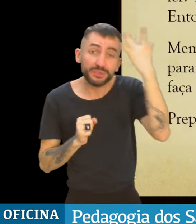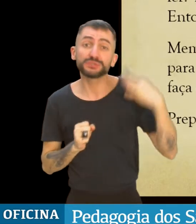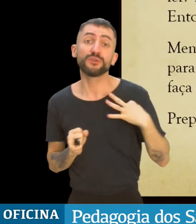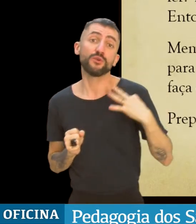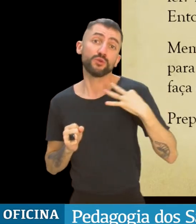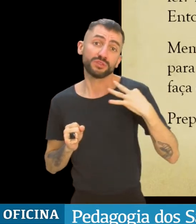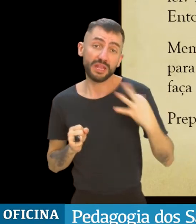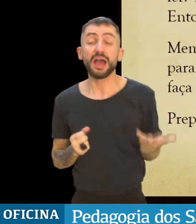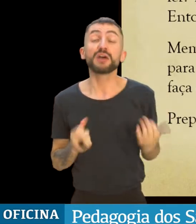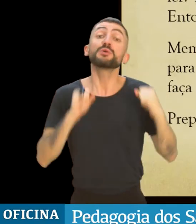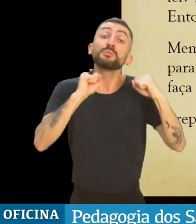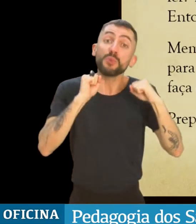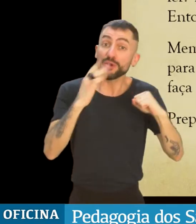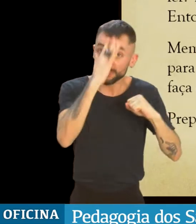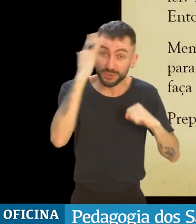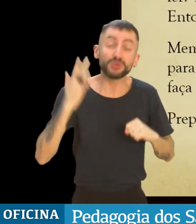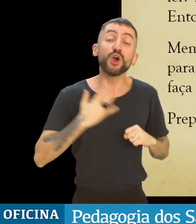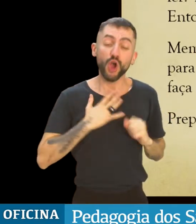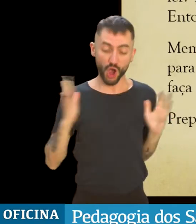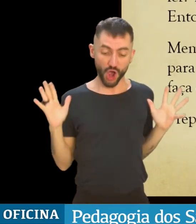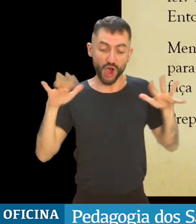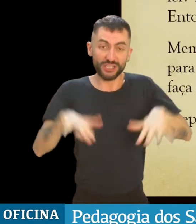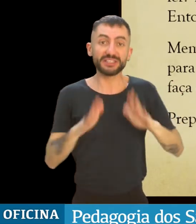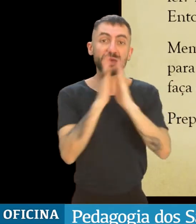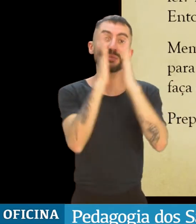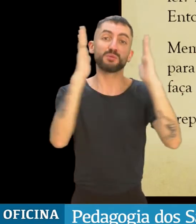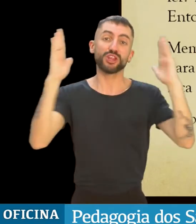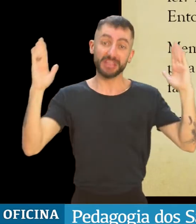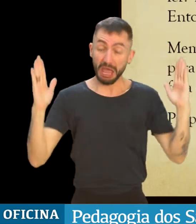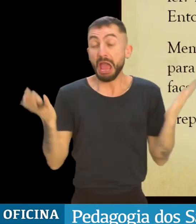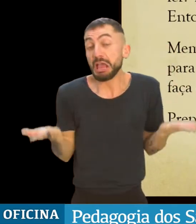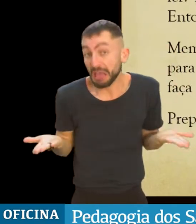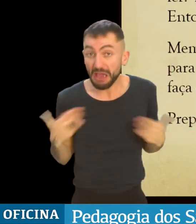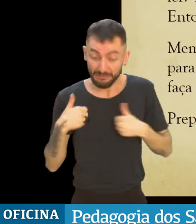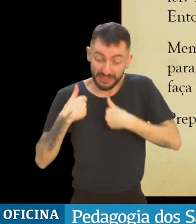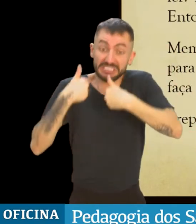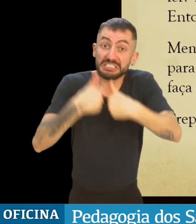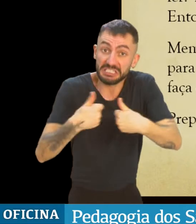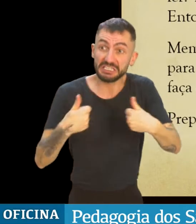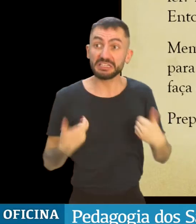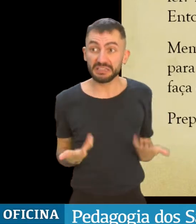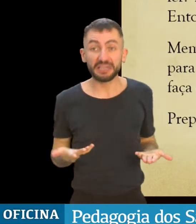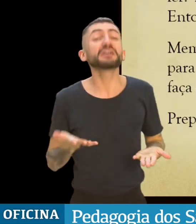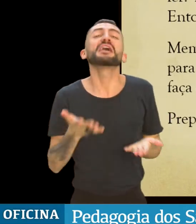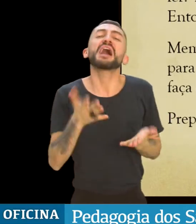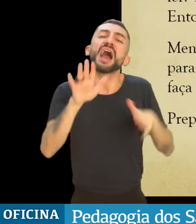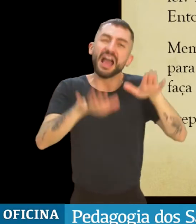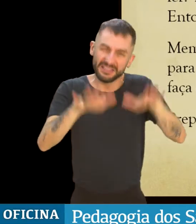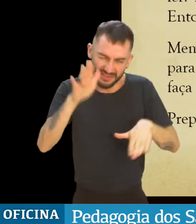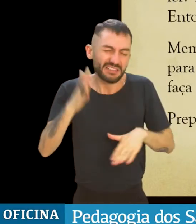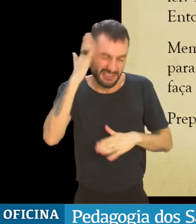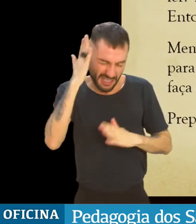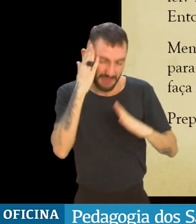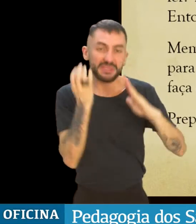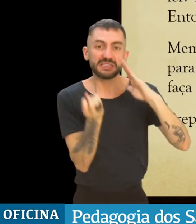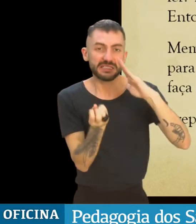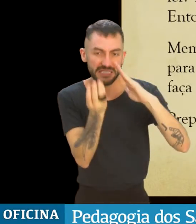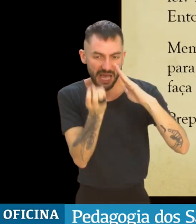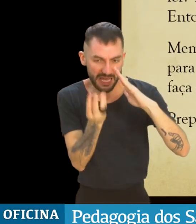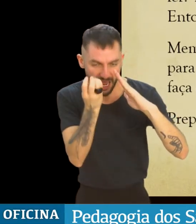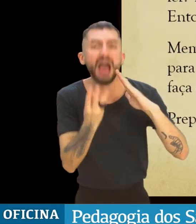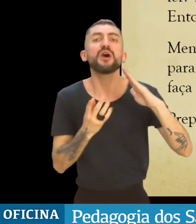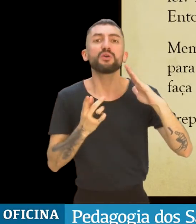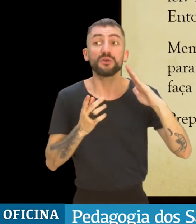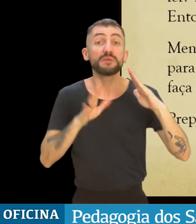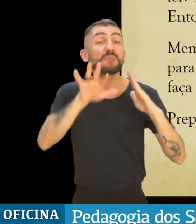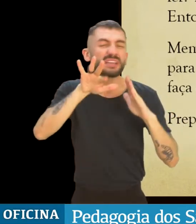de biblioteca. Uma leitura não pode ser no sarau, apesar da gente não falar da pompa, a gente não falar da solenidade,